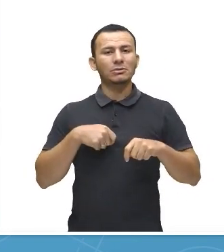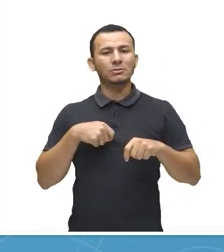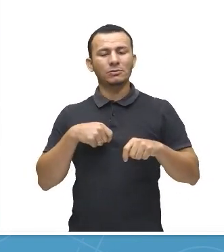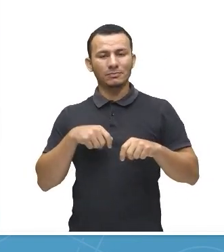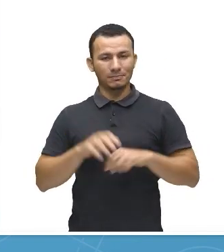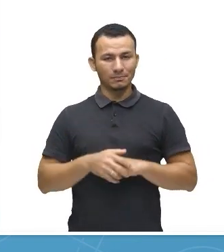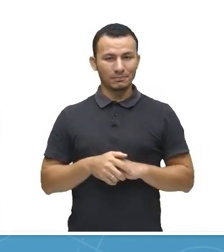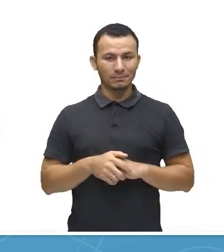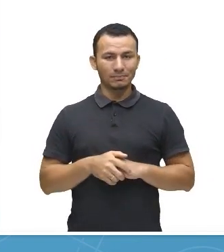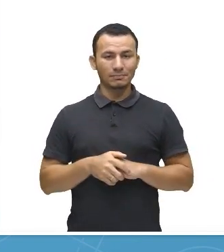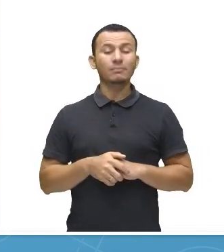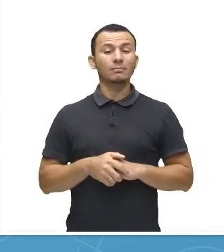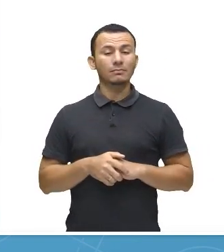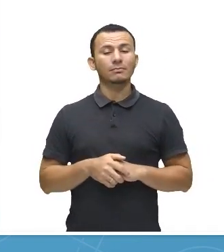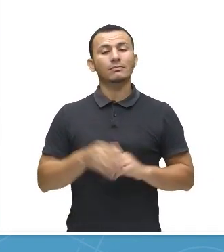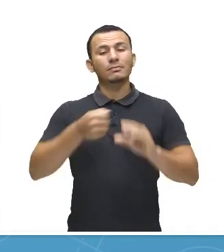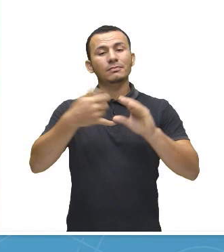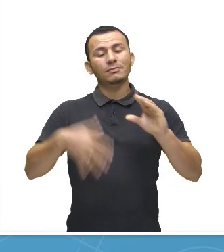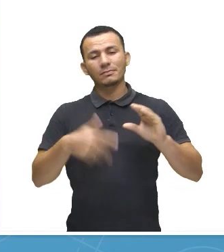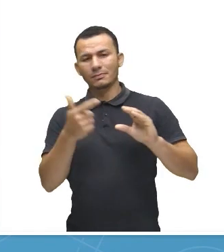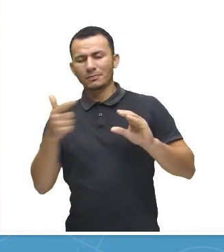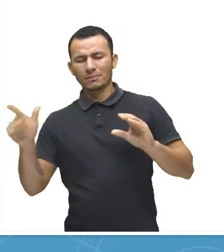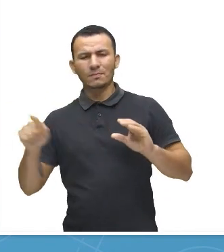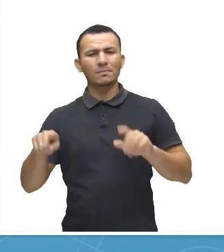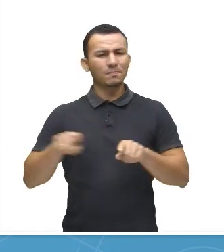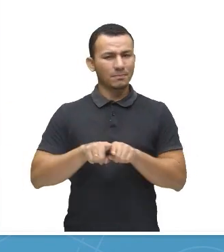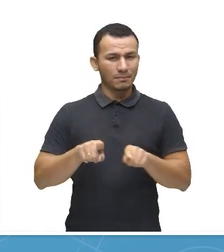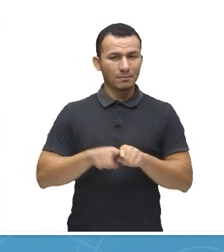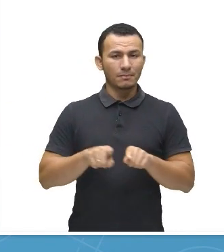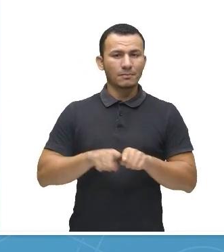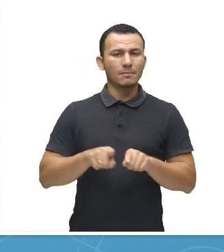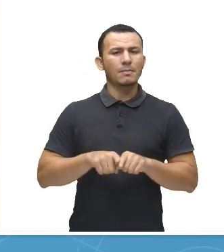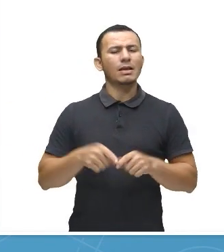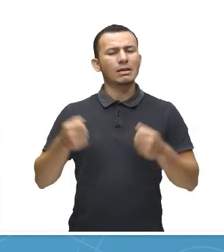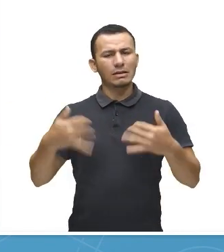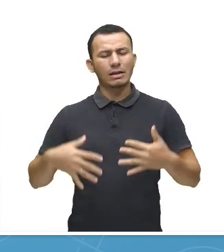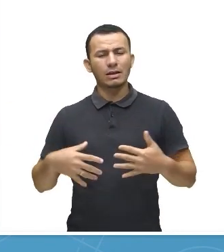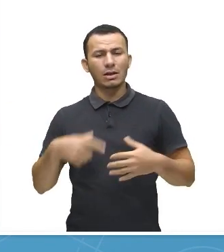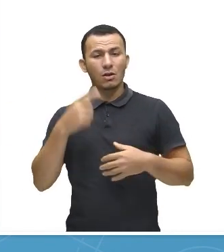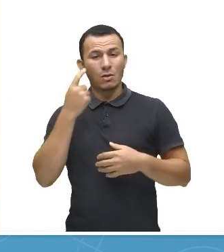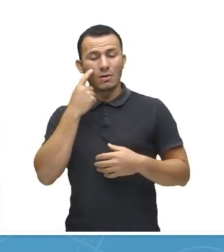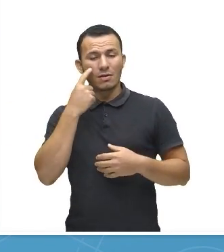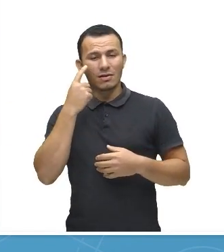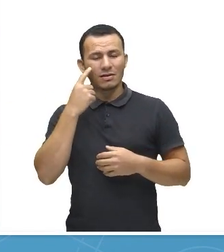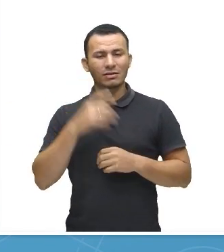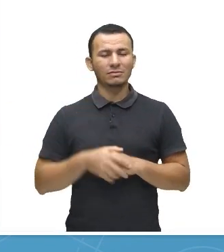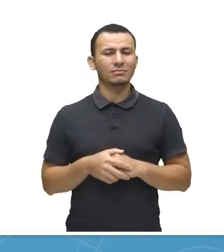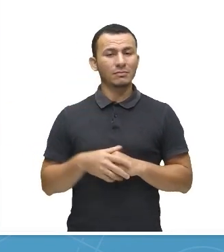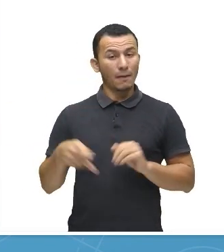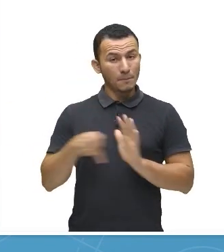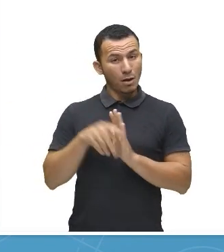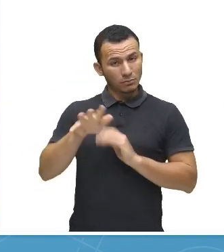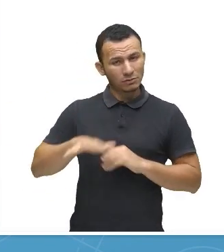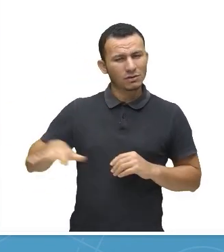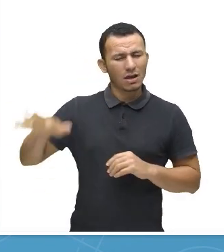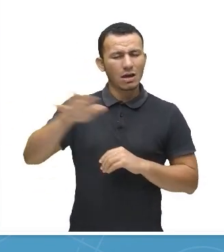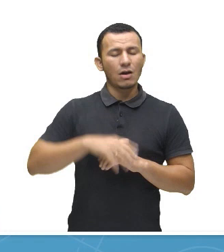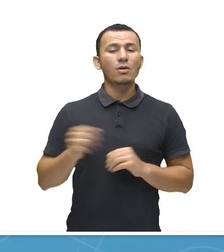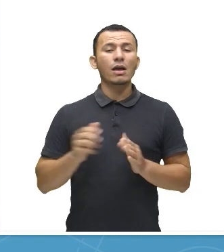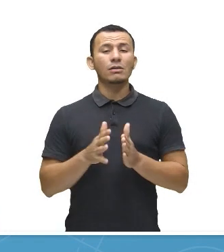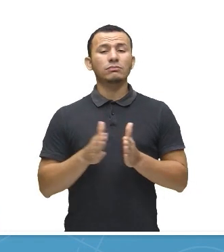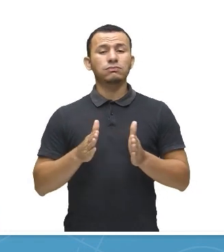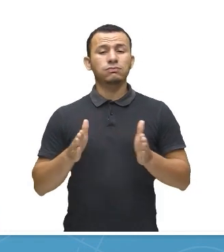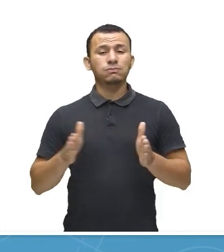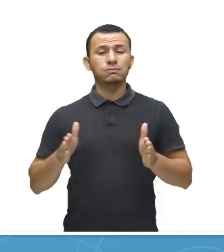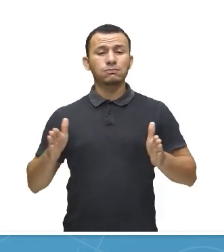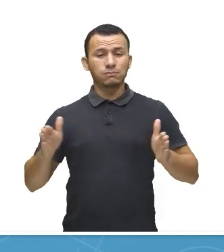esse estímulo. Outra característica também que nós temos, que são gerais dos seres humanos, é o crescimento, né?